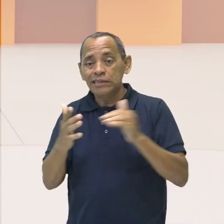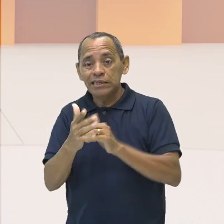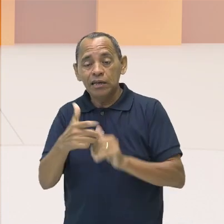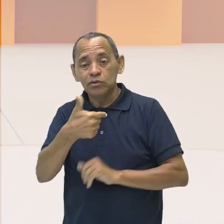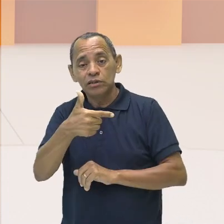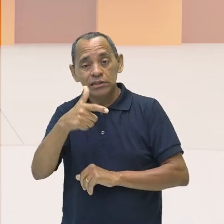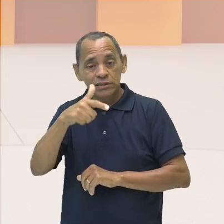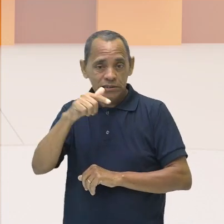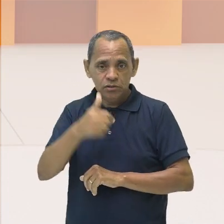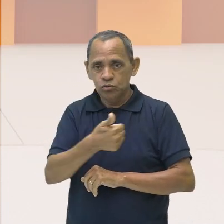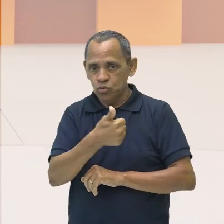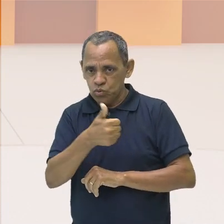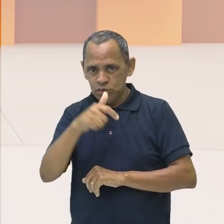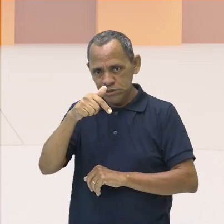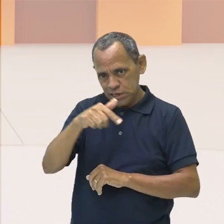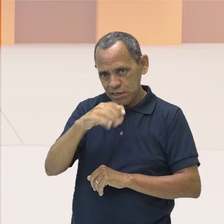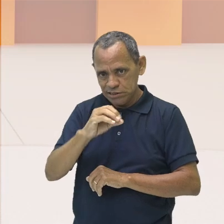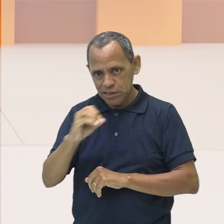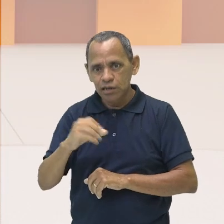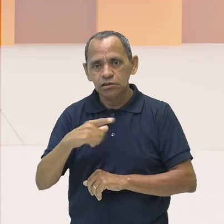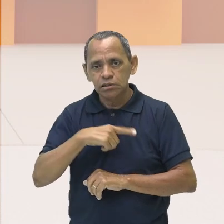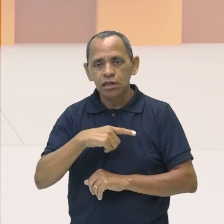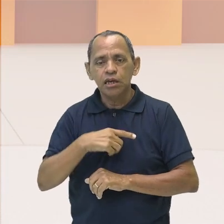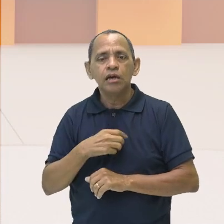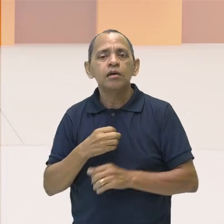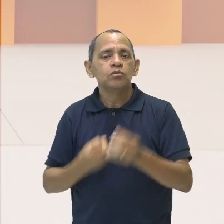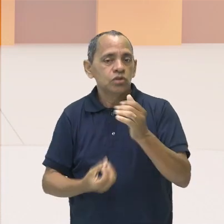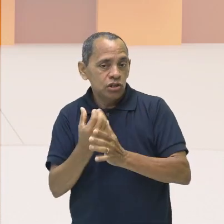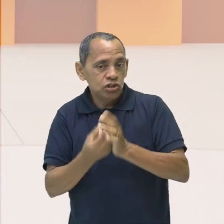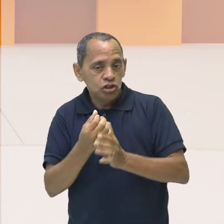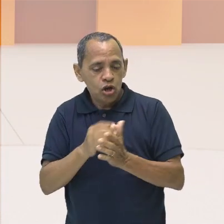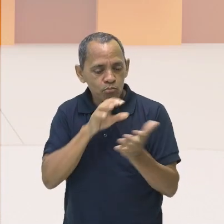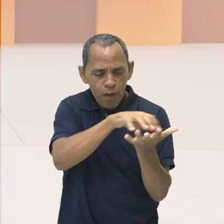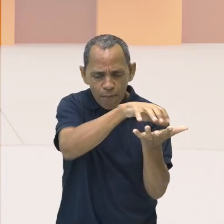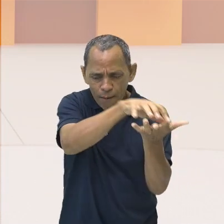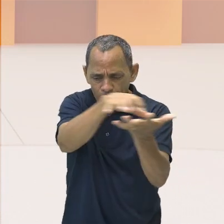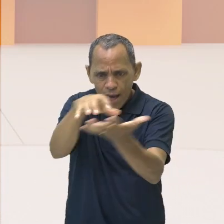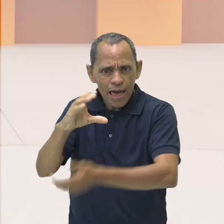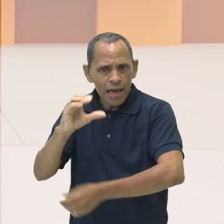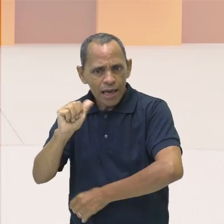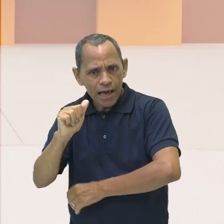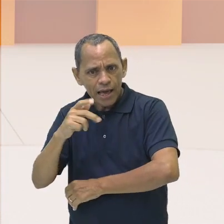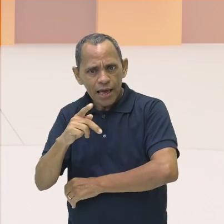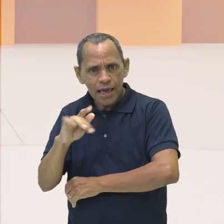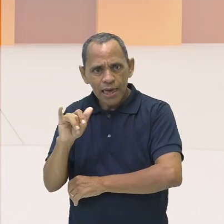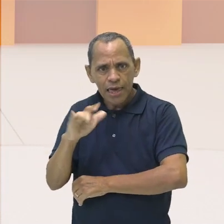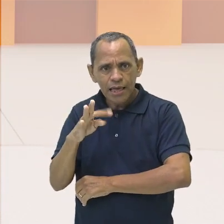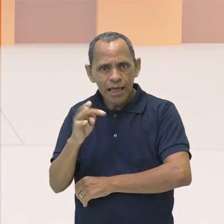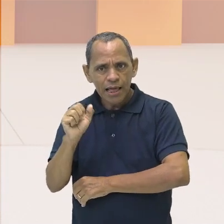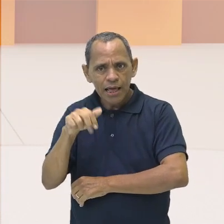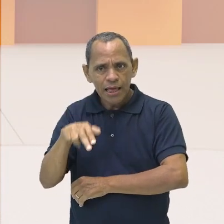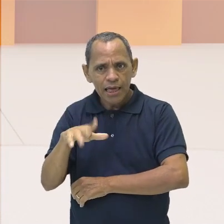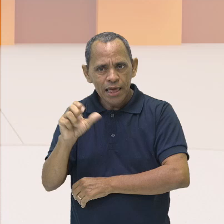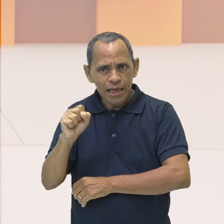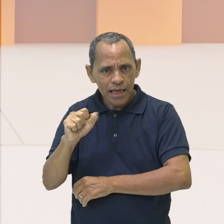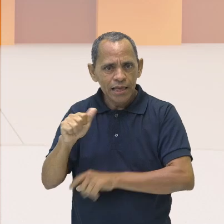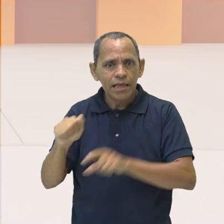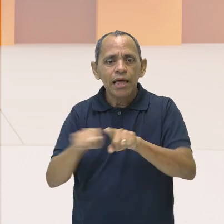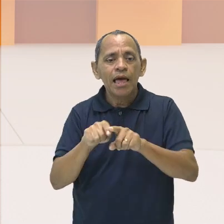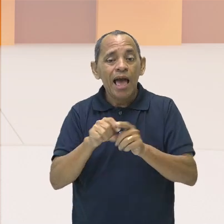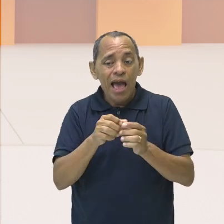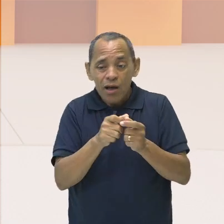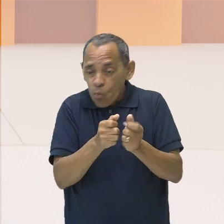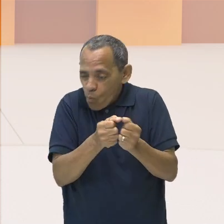1700. Nós temos a implantação das capitanias hereditárias, que eram grandes faixas de terra